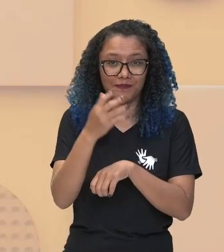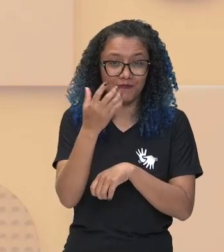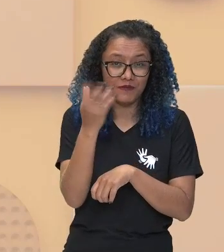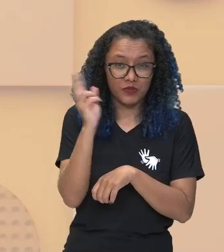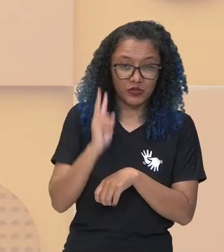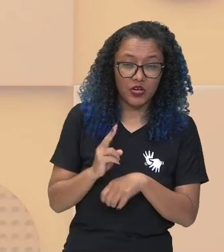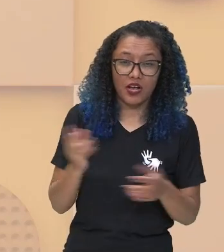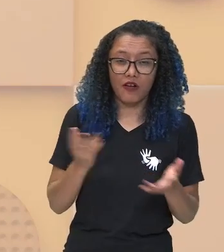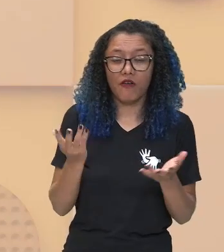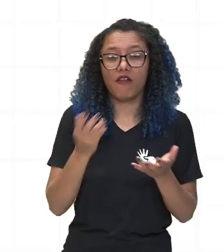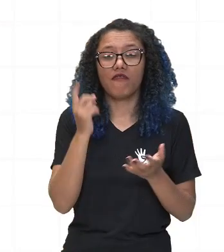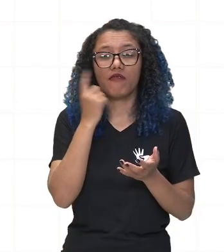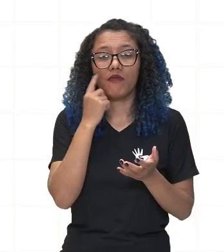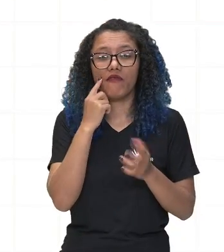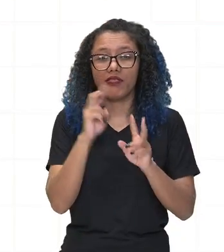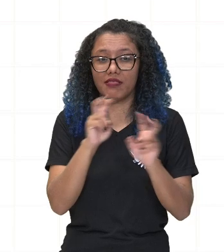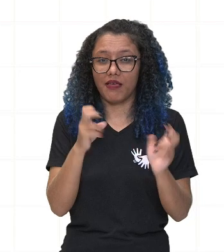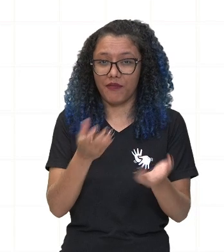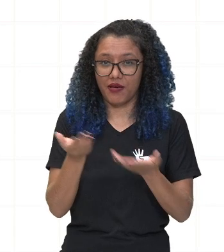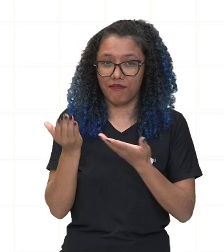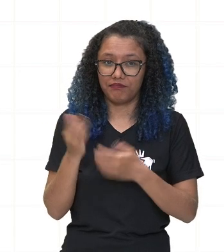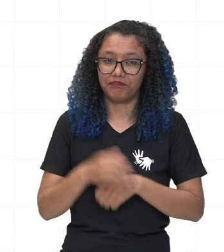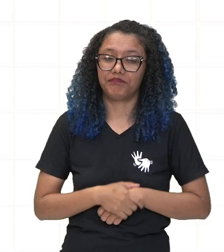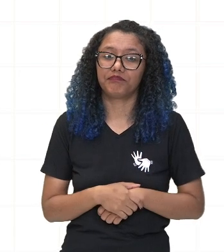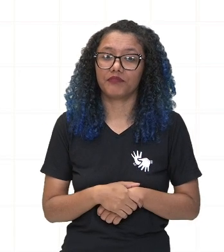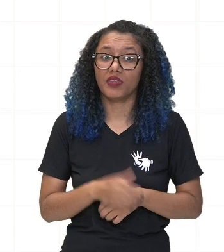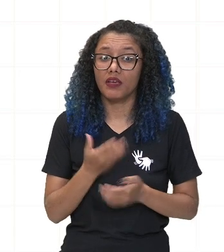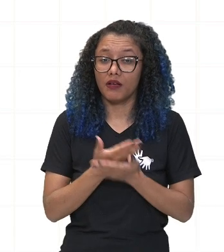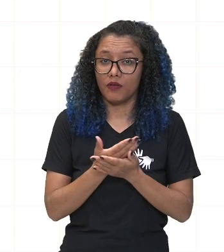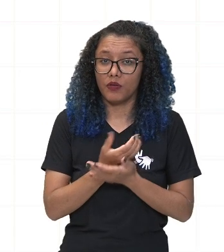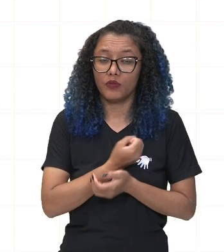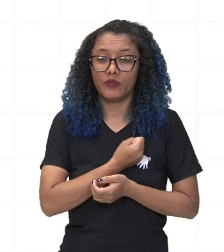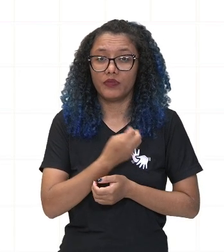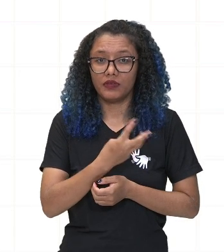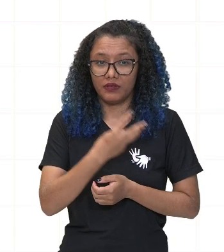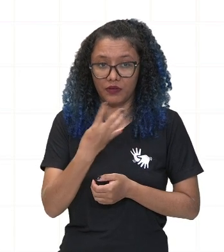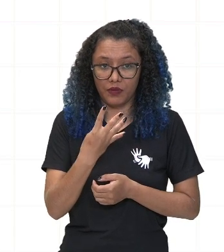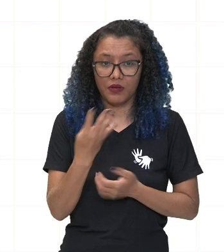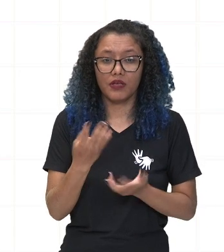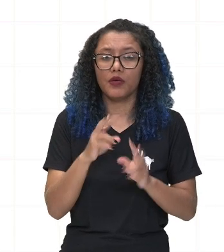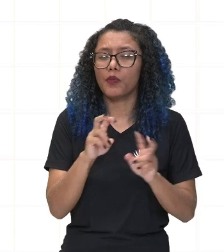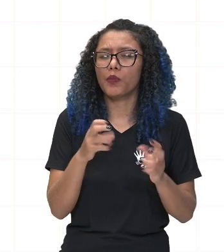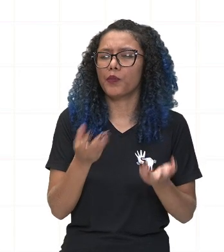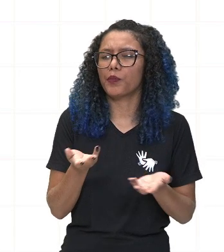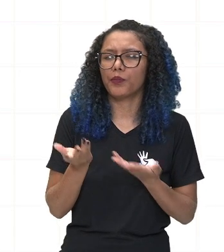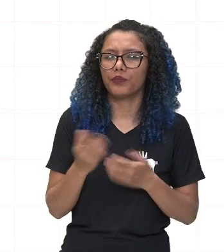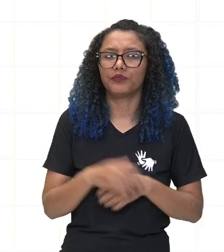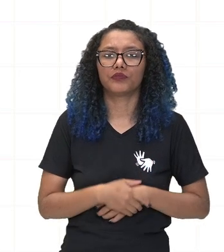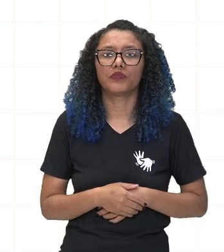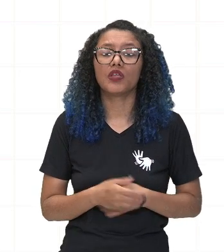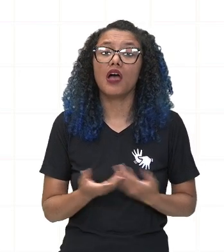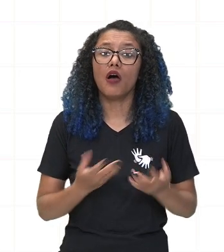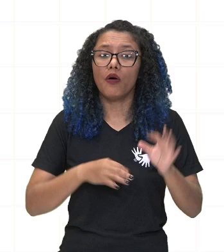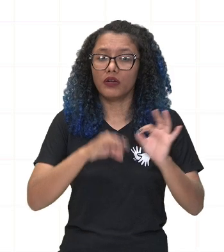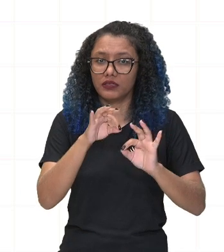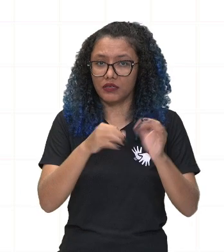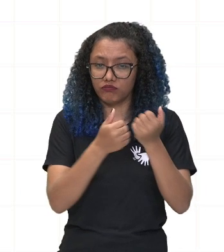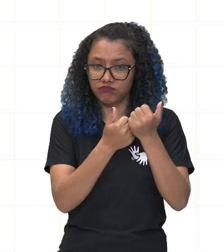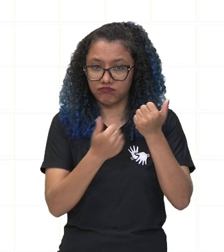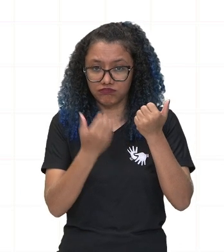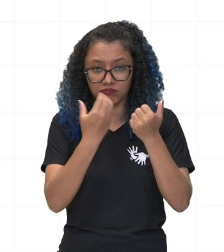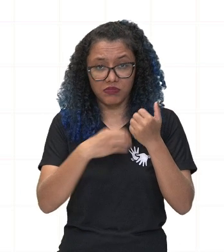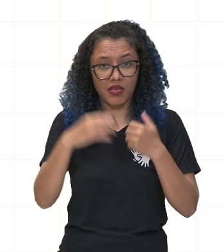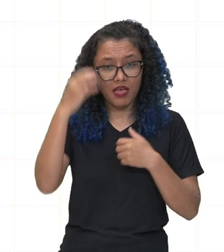de conhecimento desta aula. Aula 34, objeto de conhecimento, estrutura dos